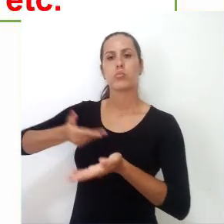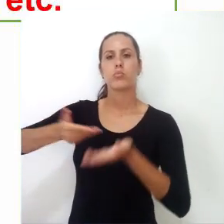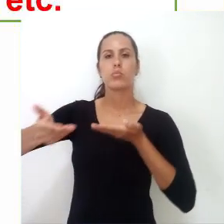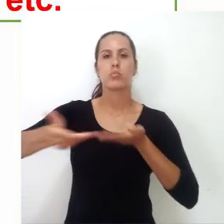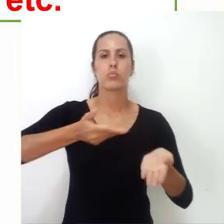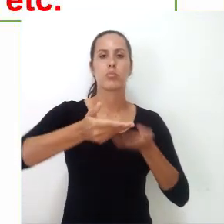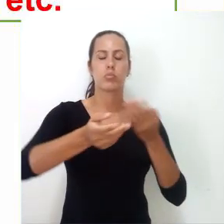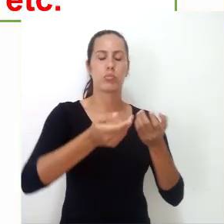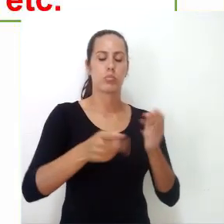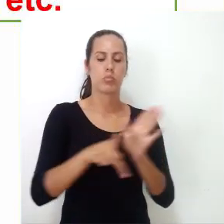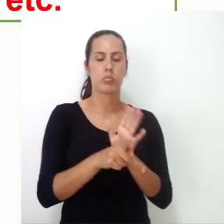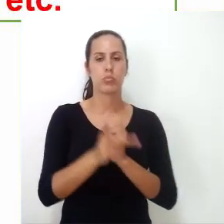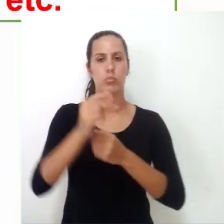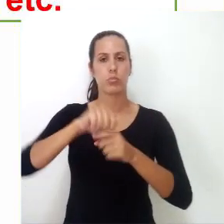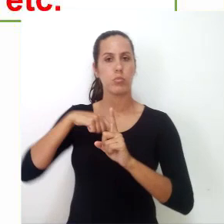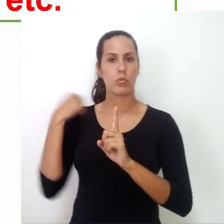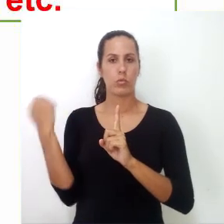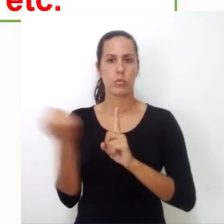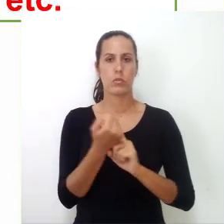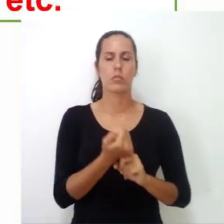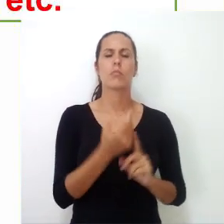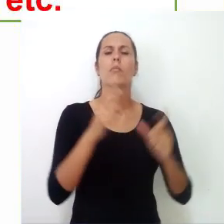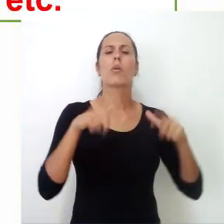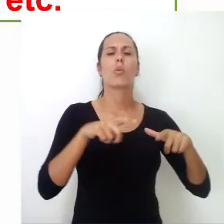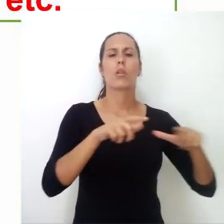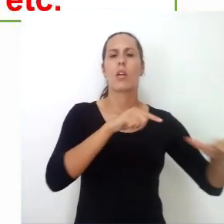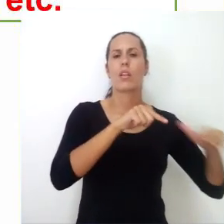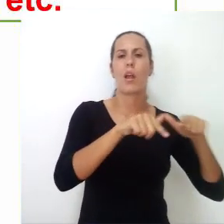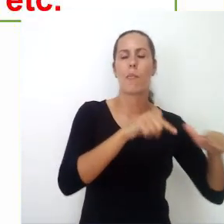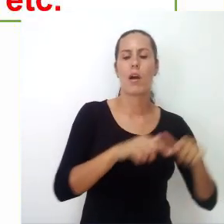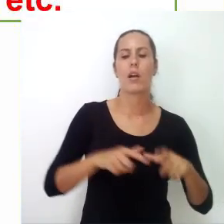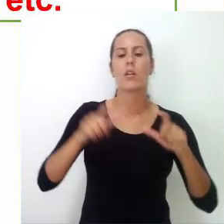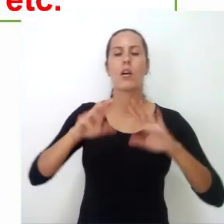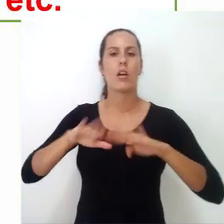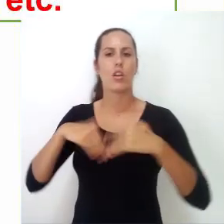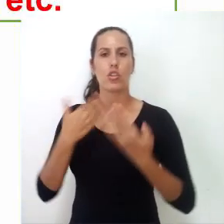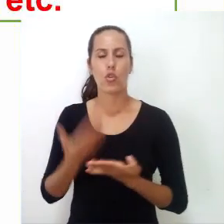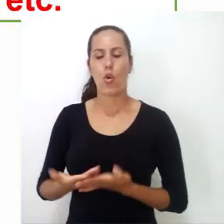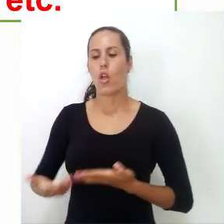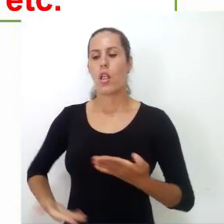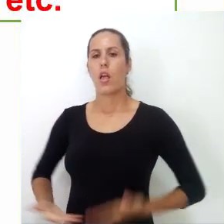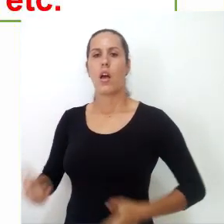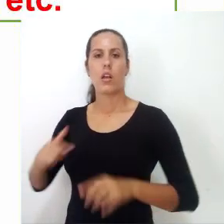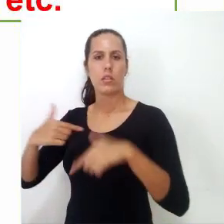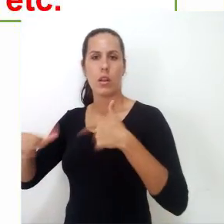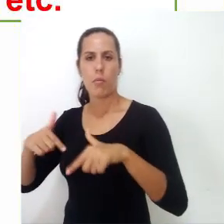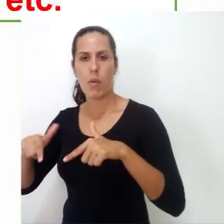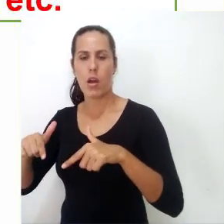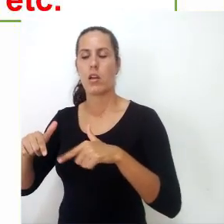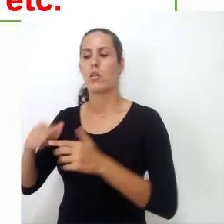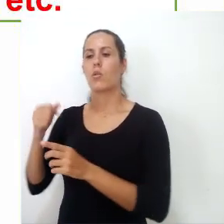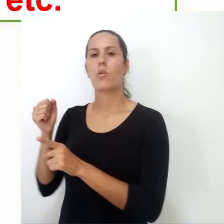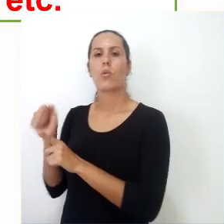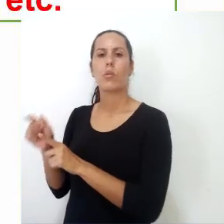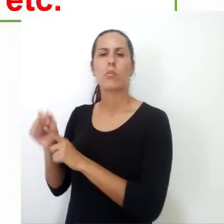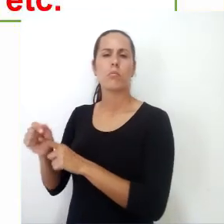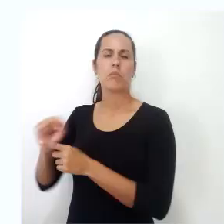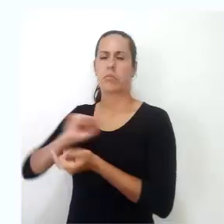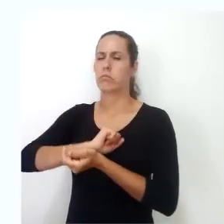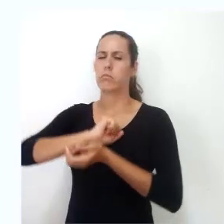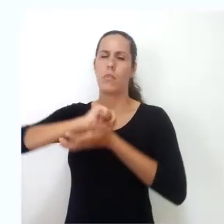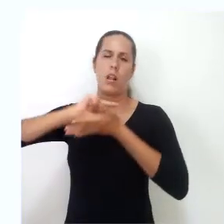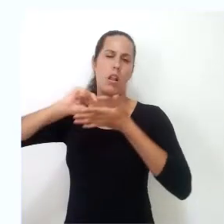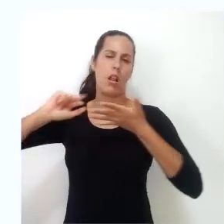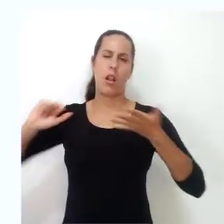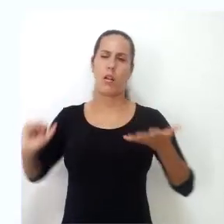relações sociais. Quais são? Trabalho, escola, prestação de serviço, aluguel, etc. Então já dá